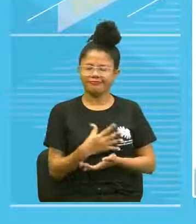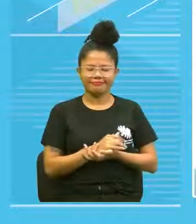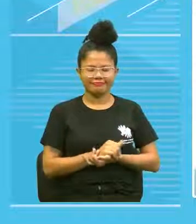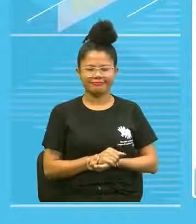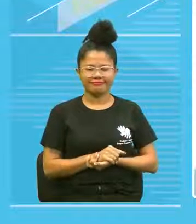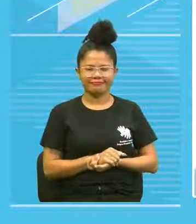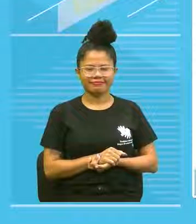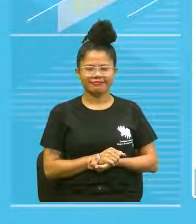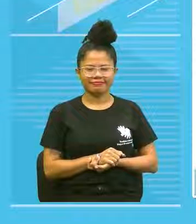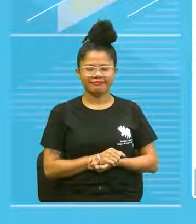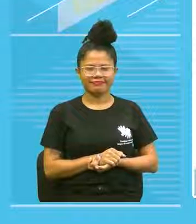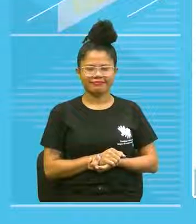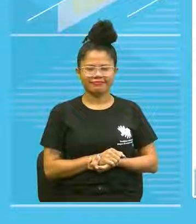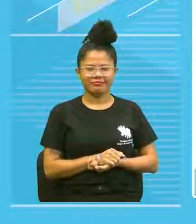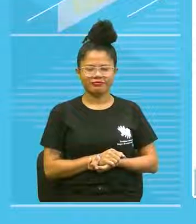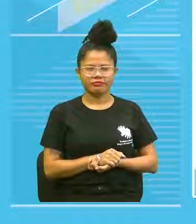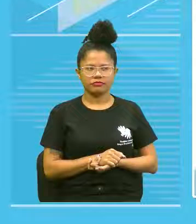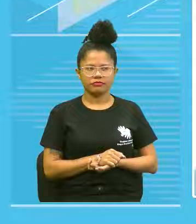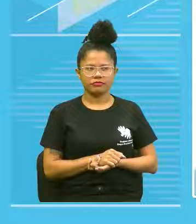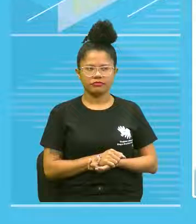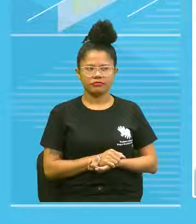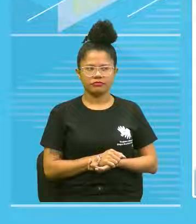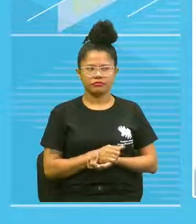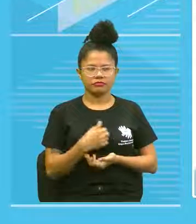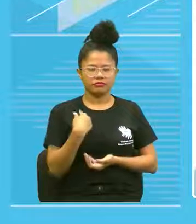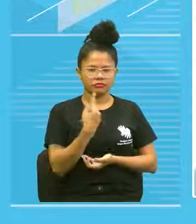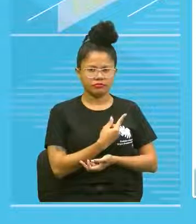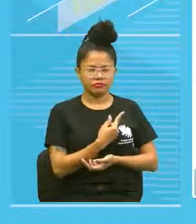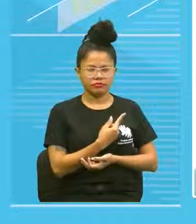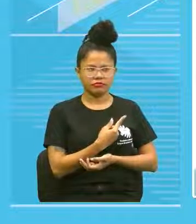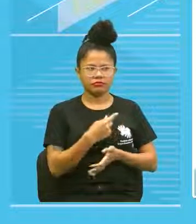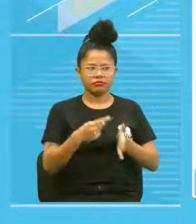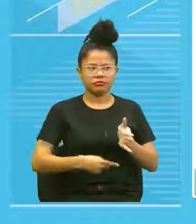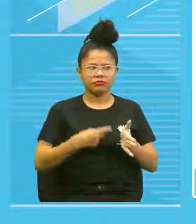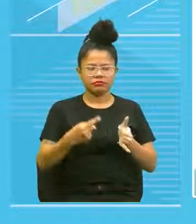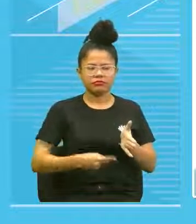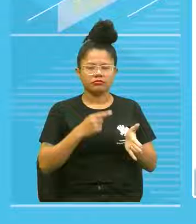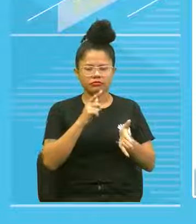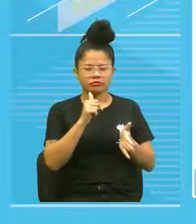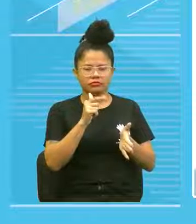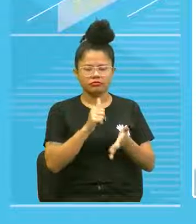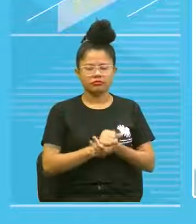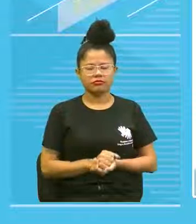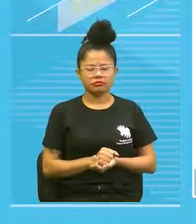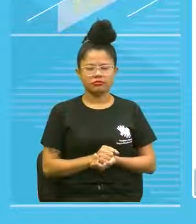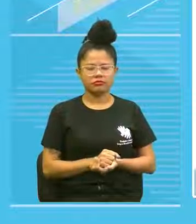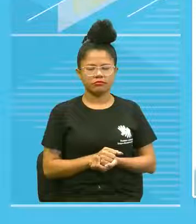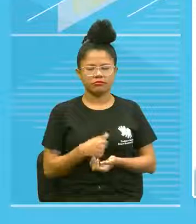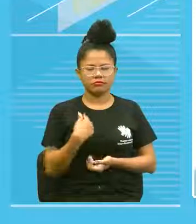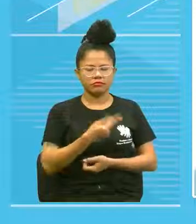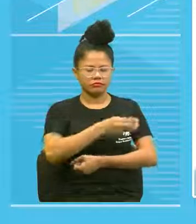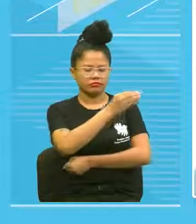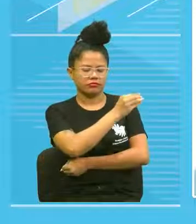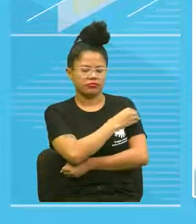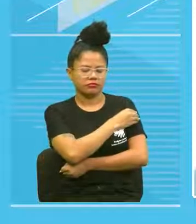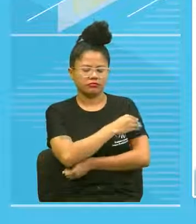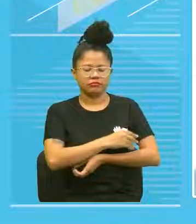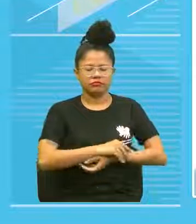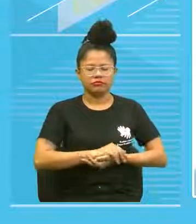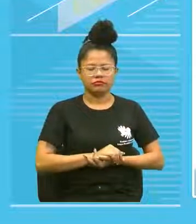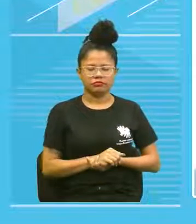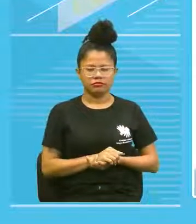é muito bom e as nossas hidrelétricas e o nosso álcool